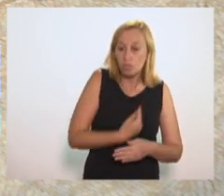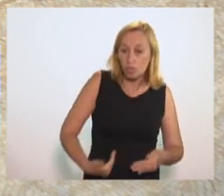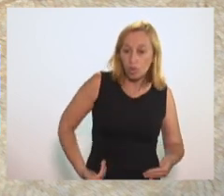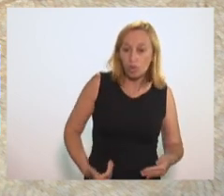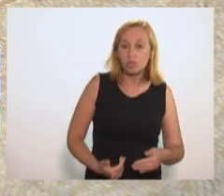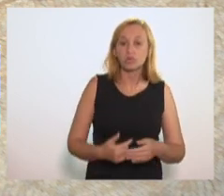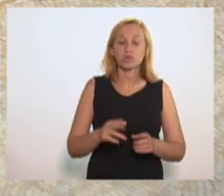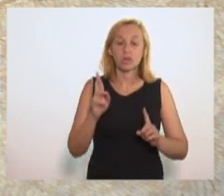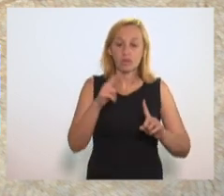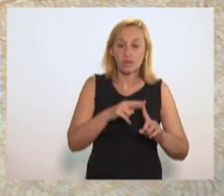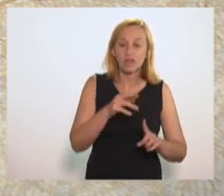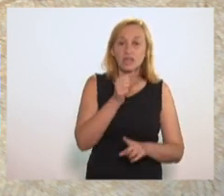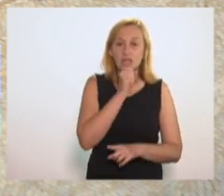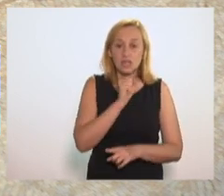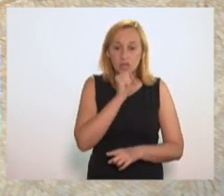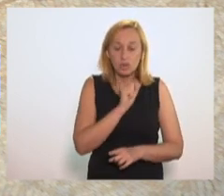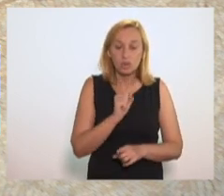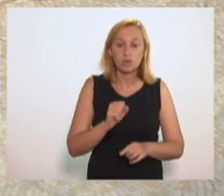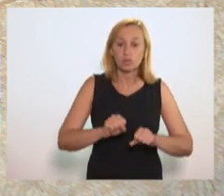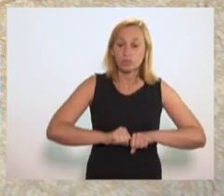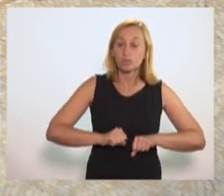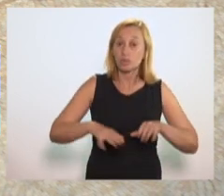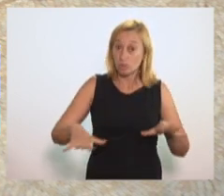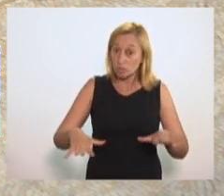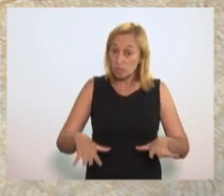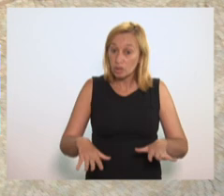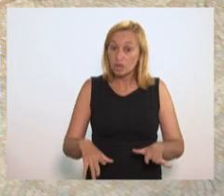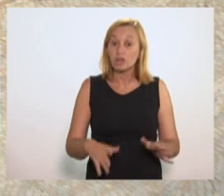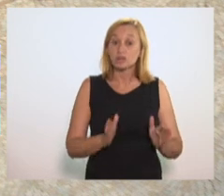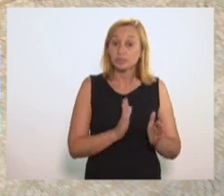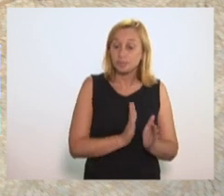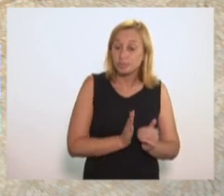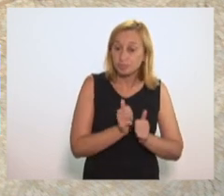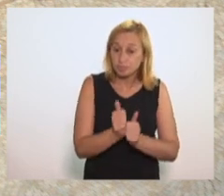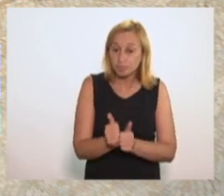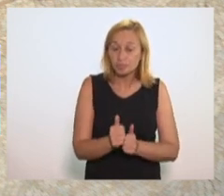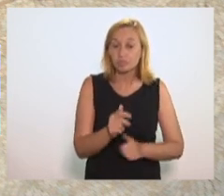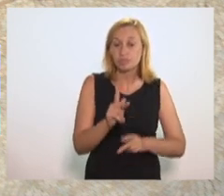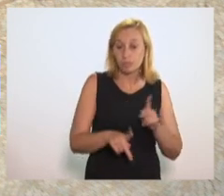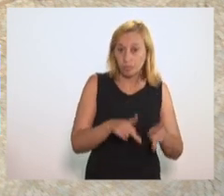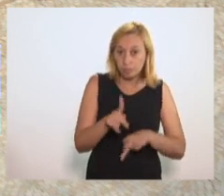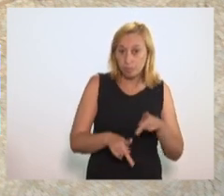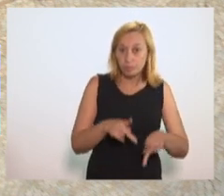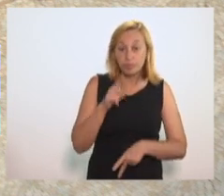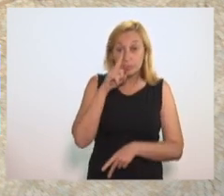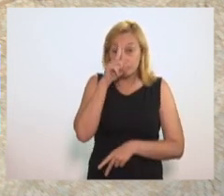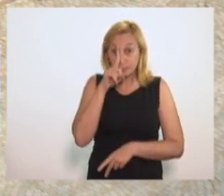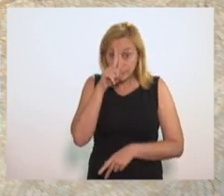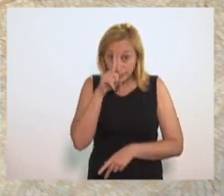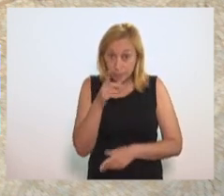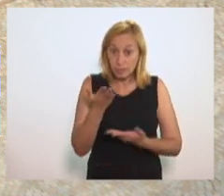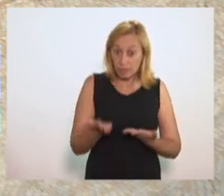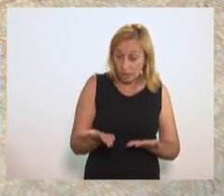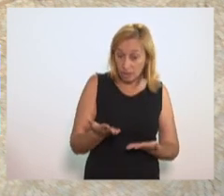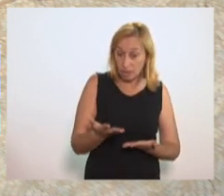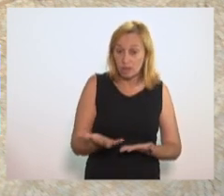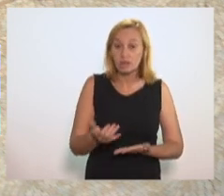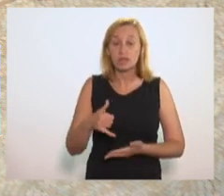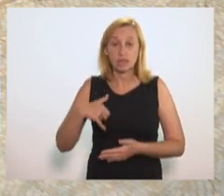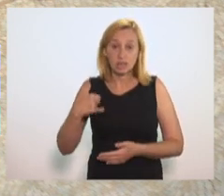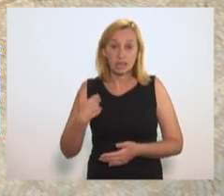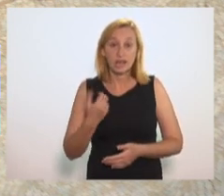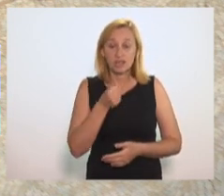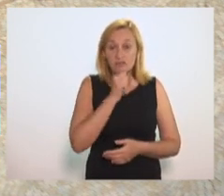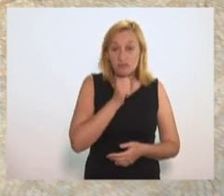como referência em plena pandemia nós estamos falando de um segmento da população que é de alto risco de contaminação pela covid-19